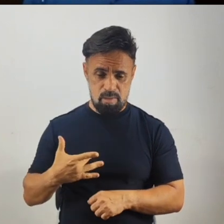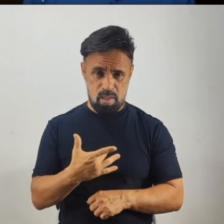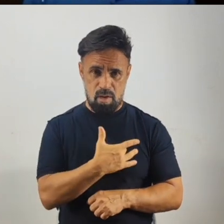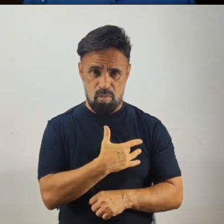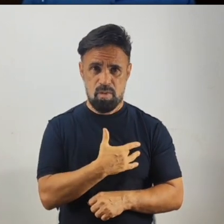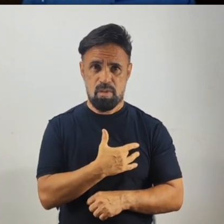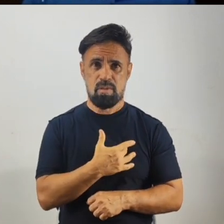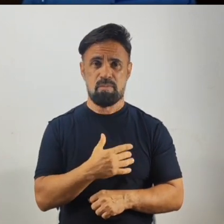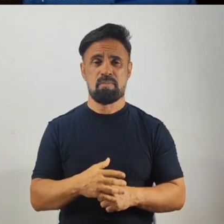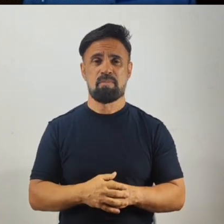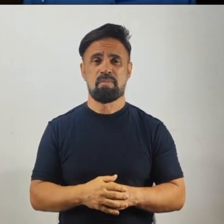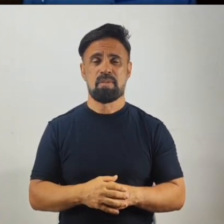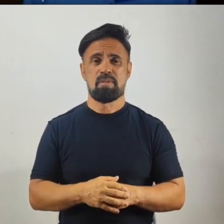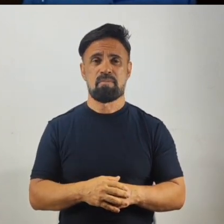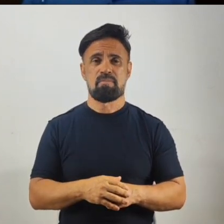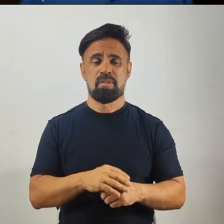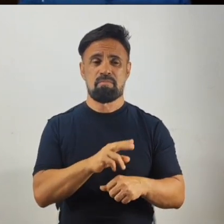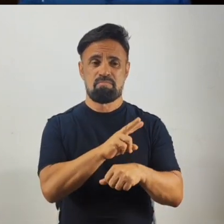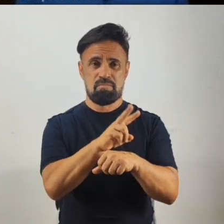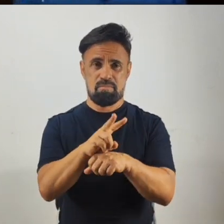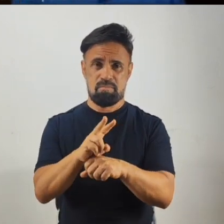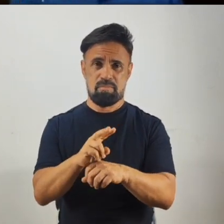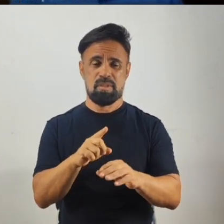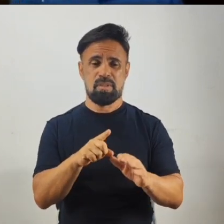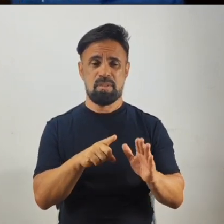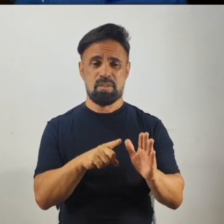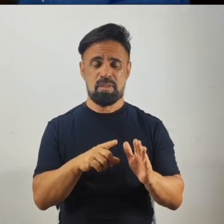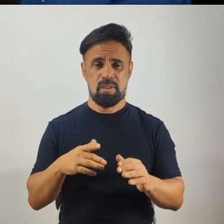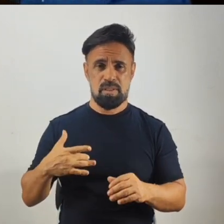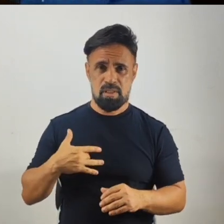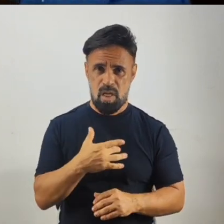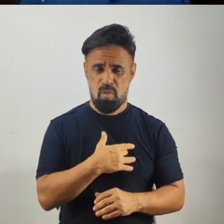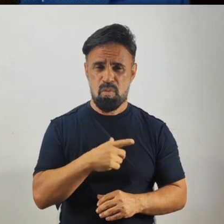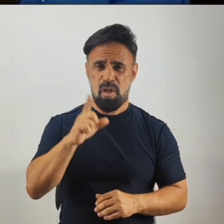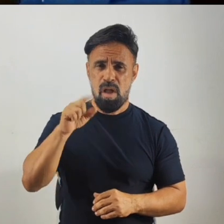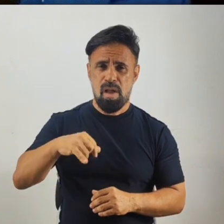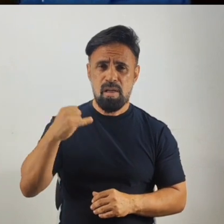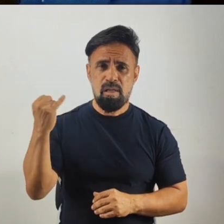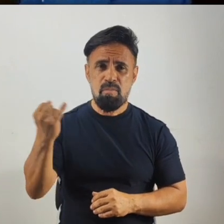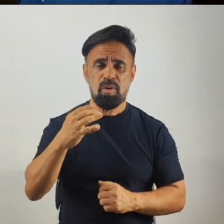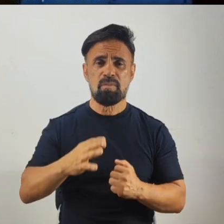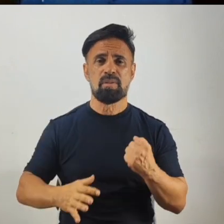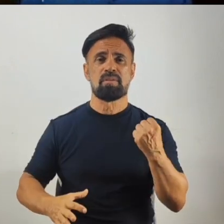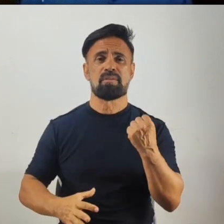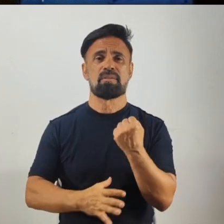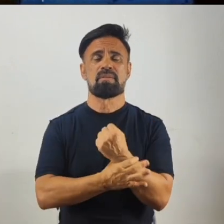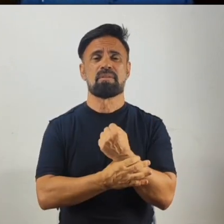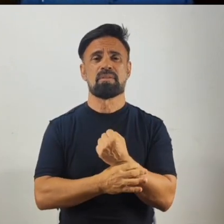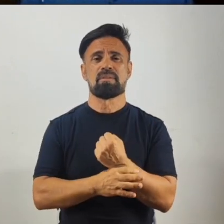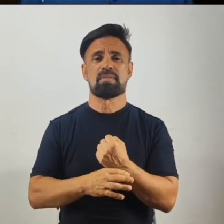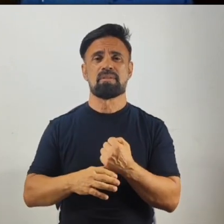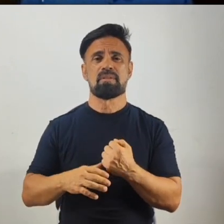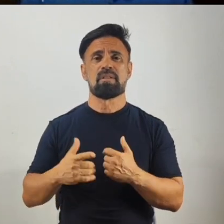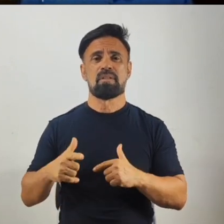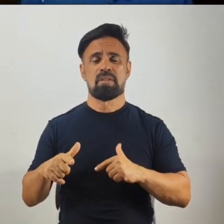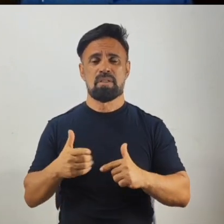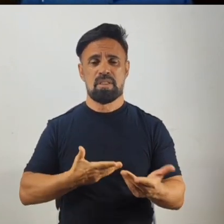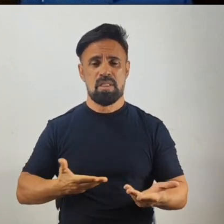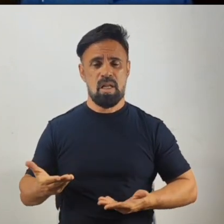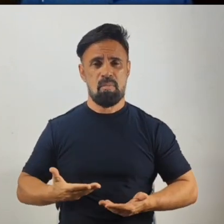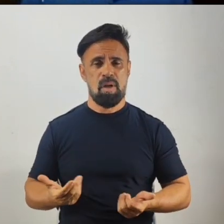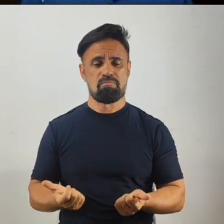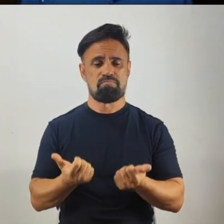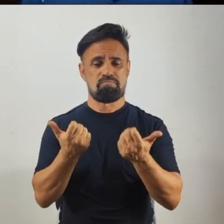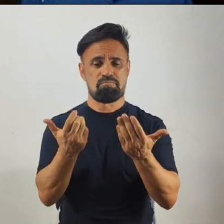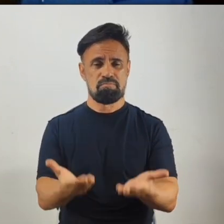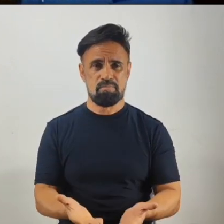As boas práticas em saúde, conforme definidas pela Agência Nacional de Vigilância Sanitária, são essenciais para